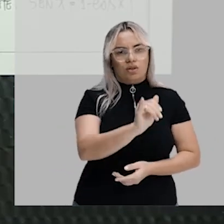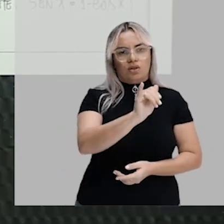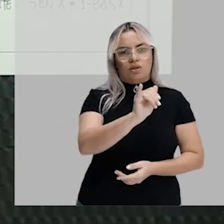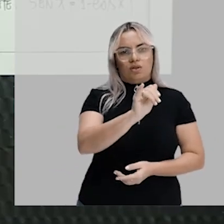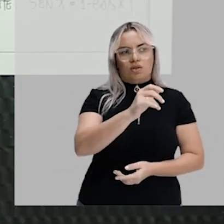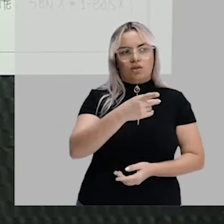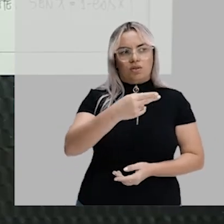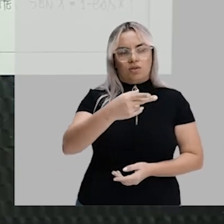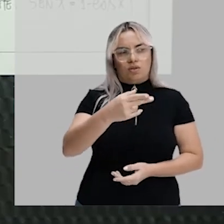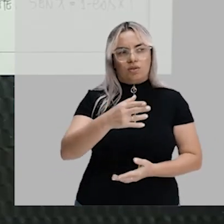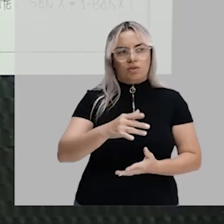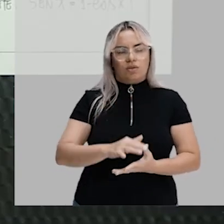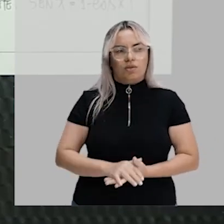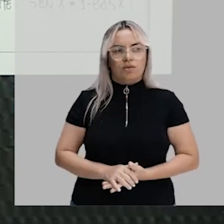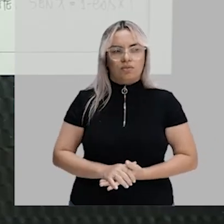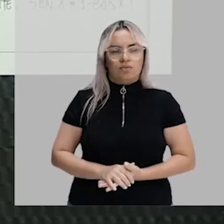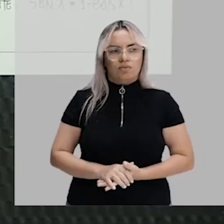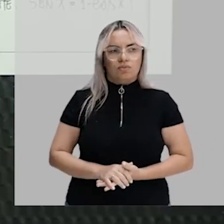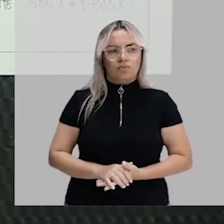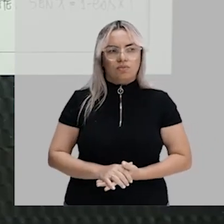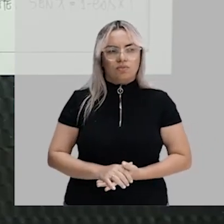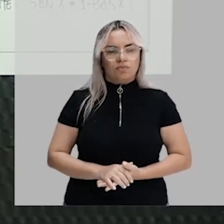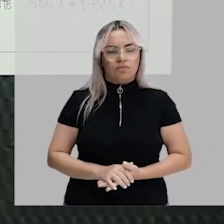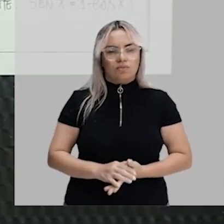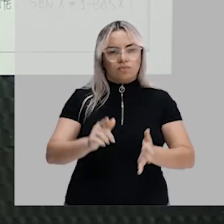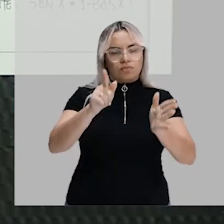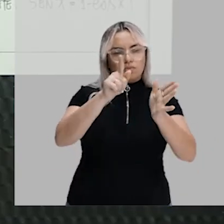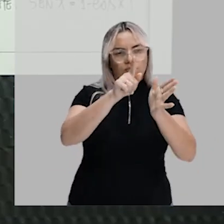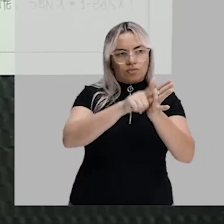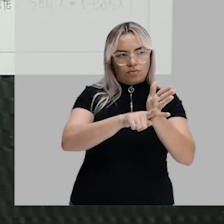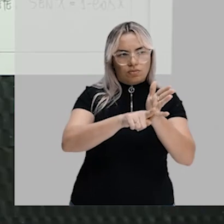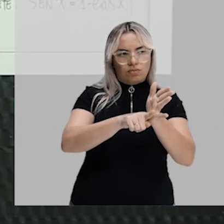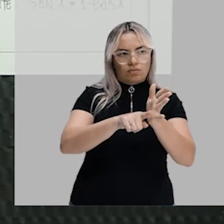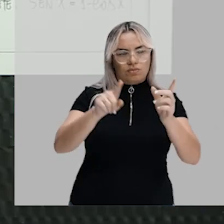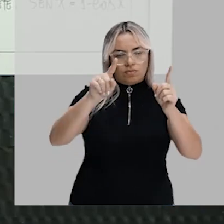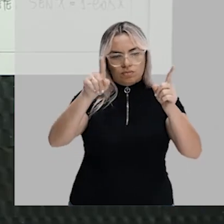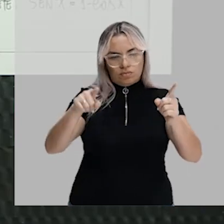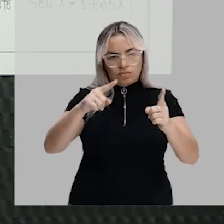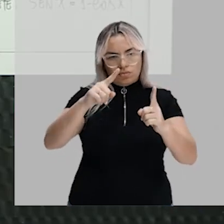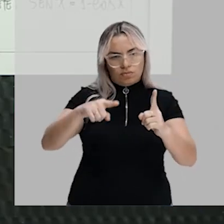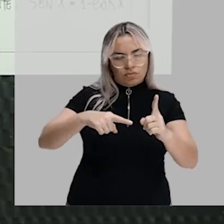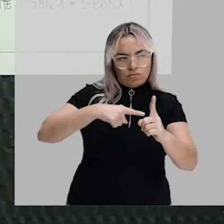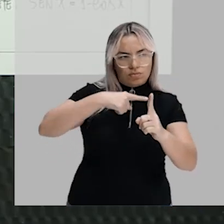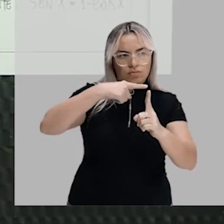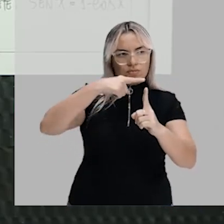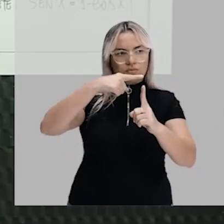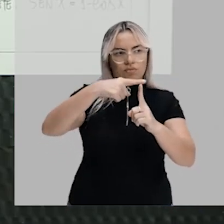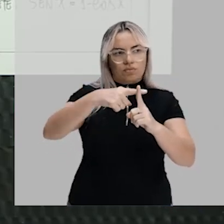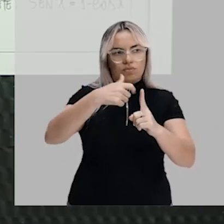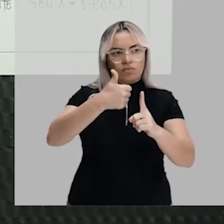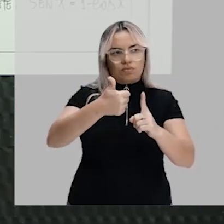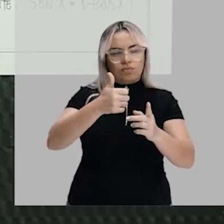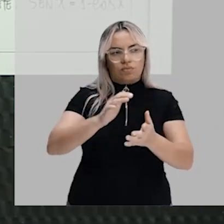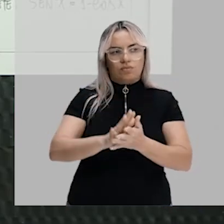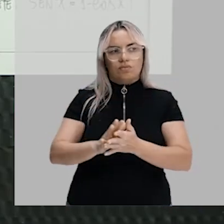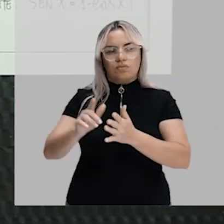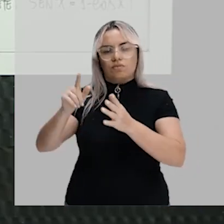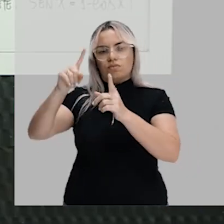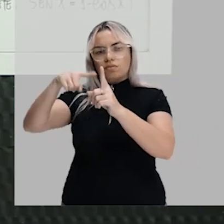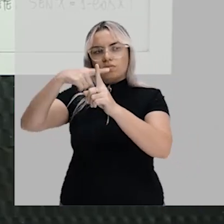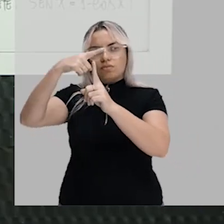menos o b é mais 1 né Mais ou menos a